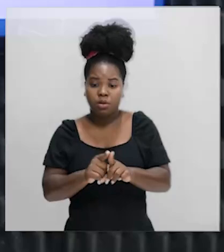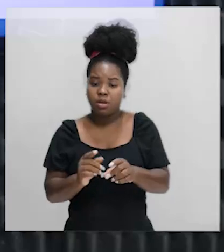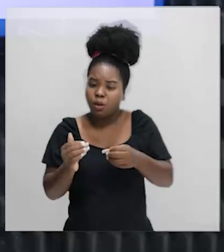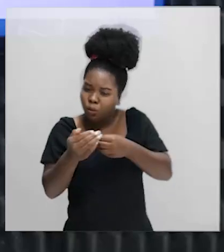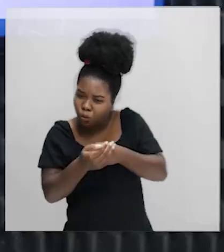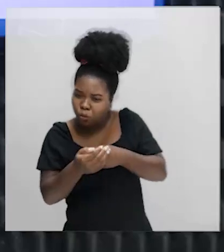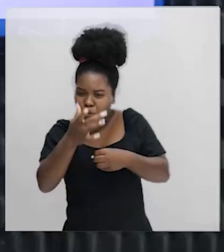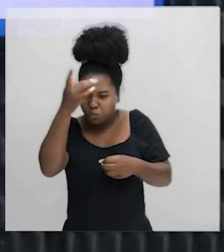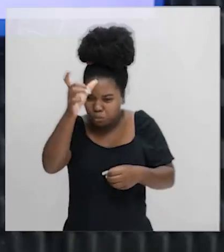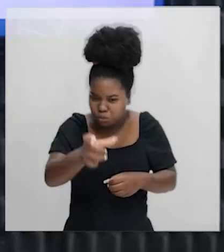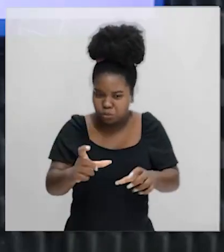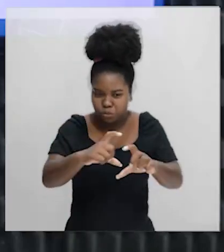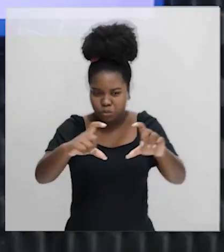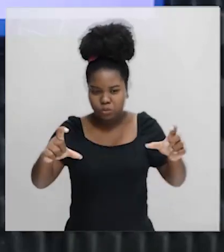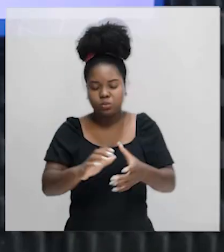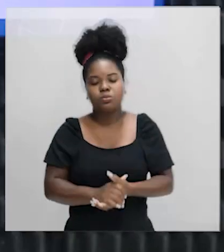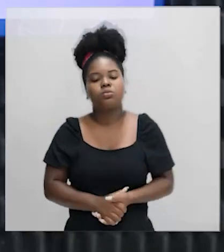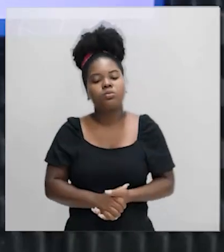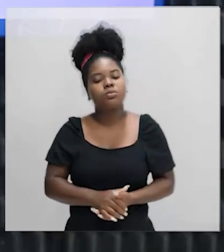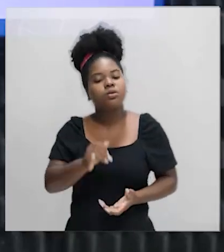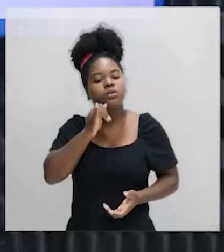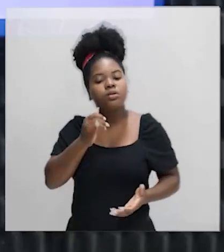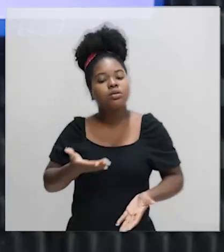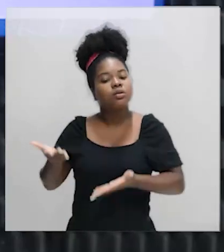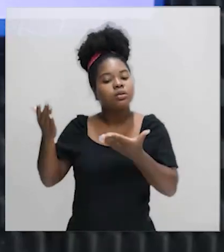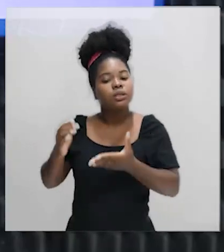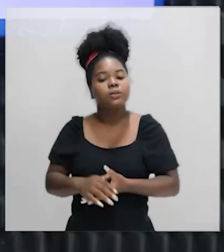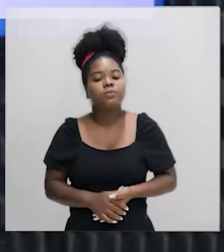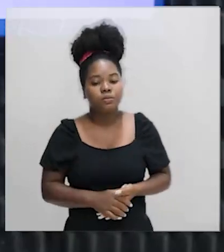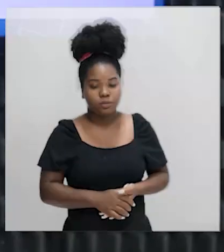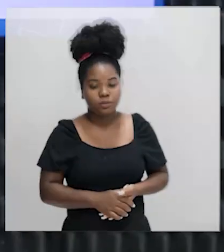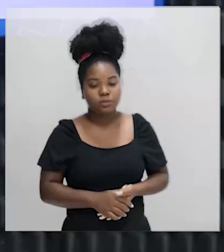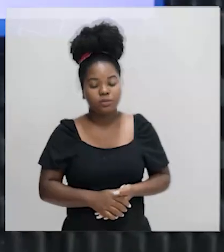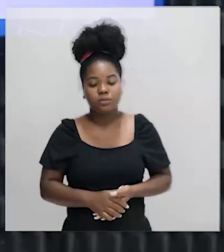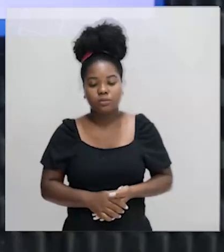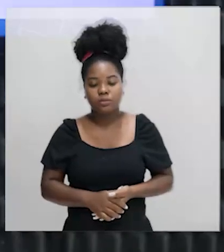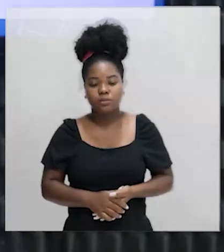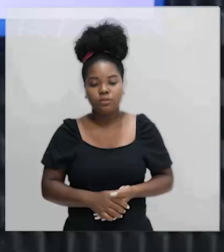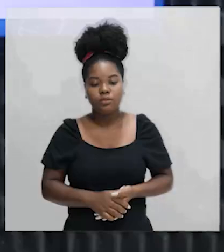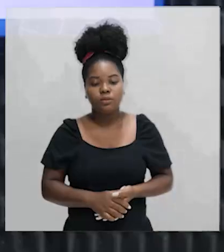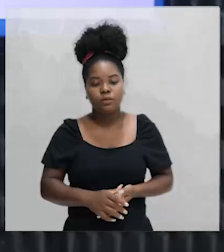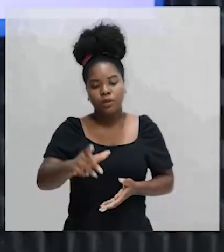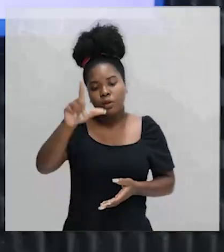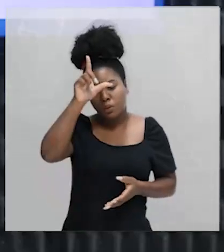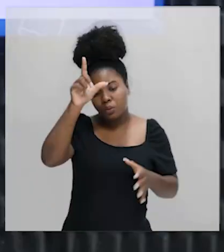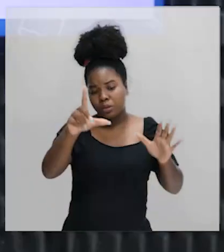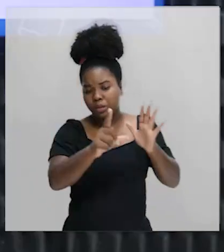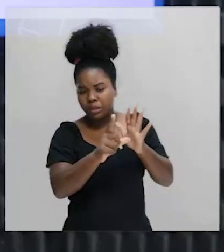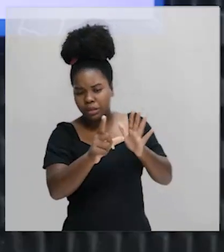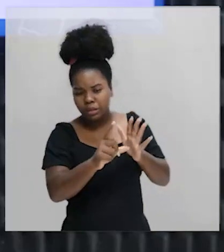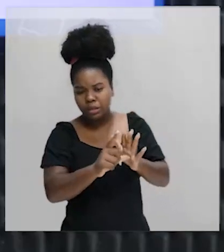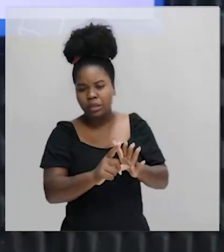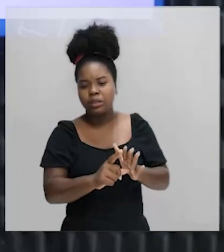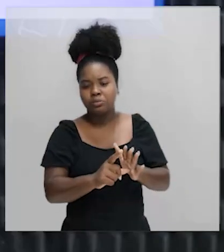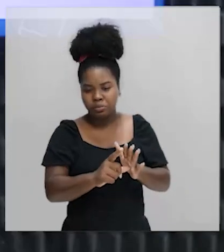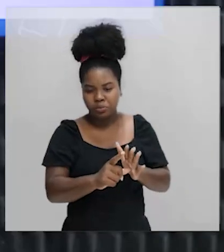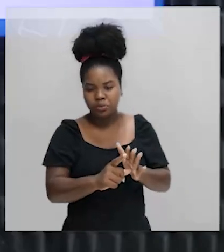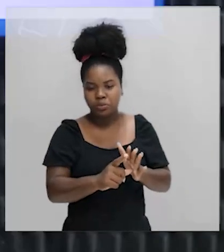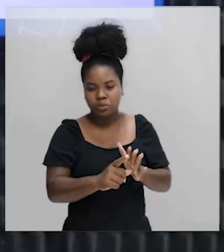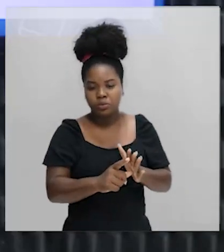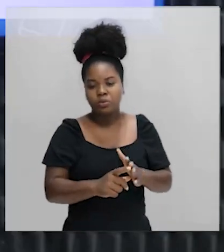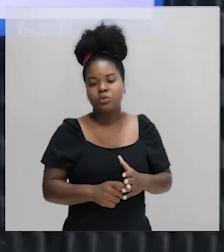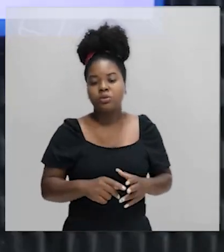como nos exemplos. O gerente da loja disse para irem embora, né? Então, é infinitivo pessoal,